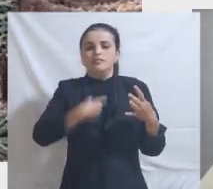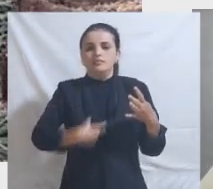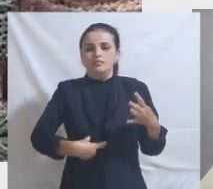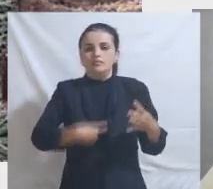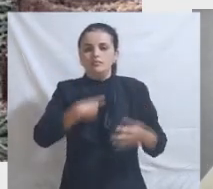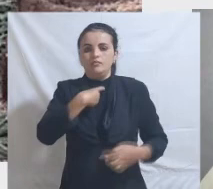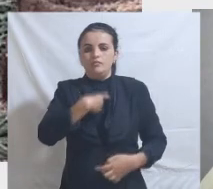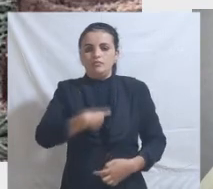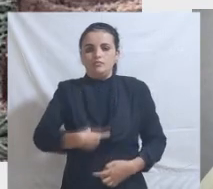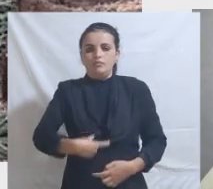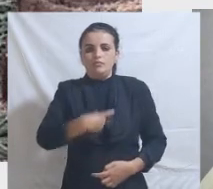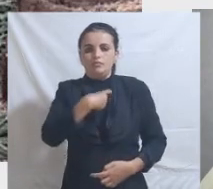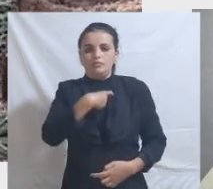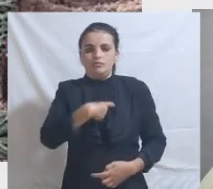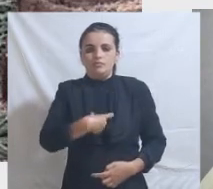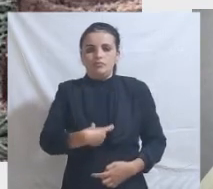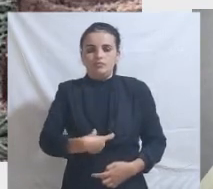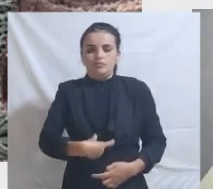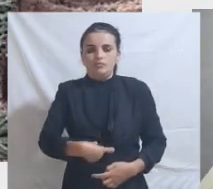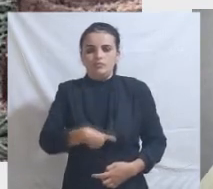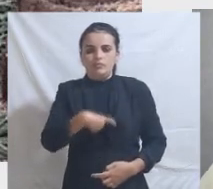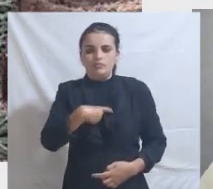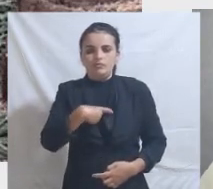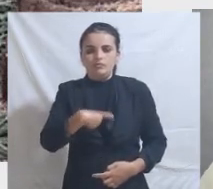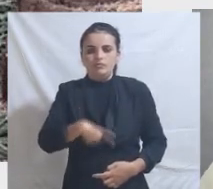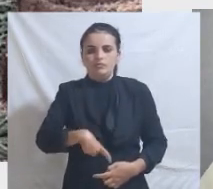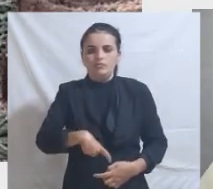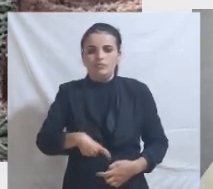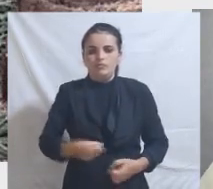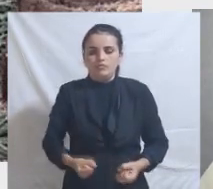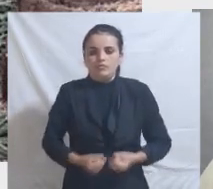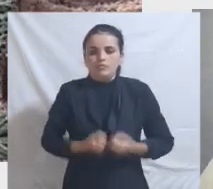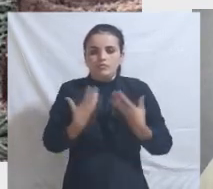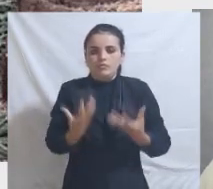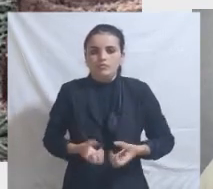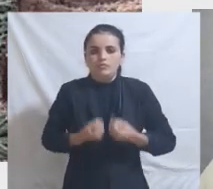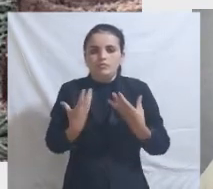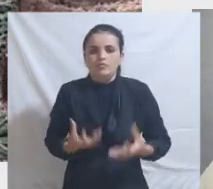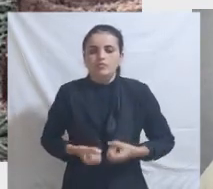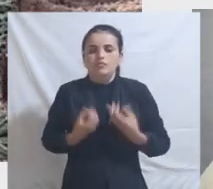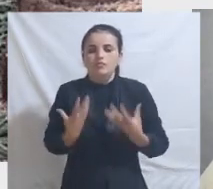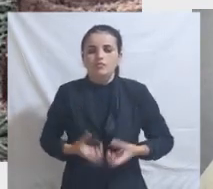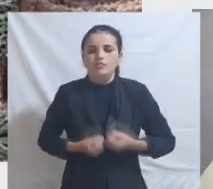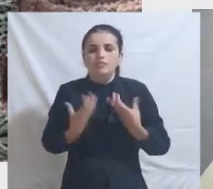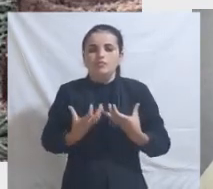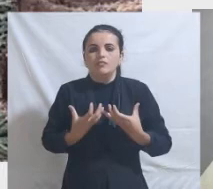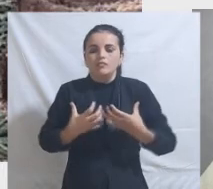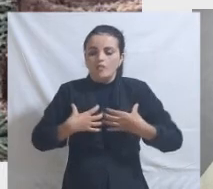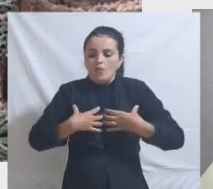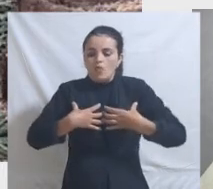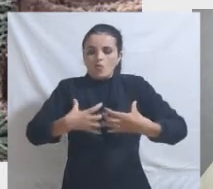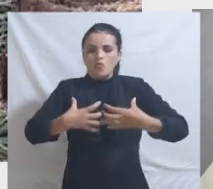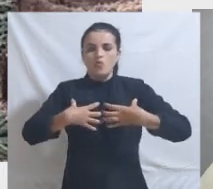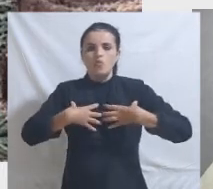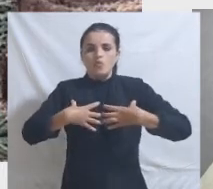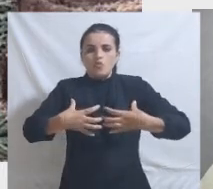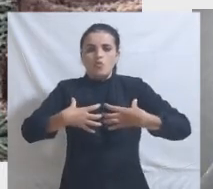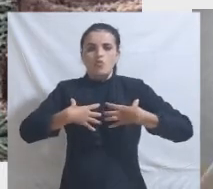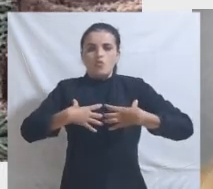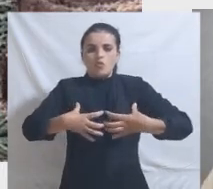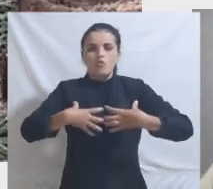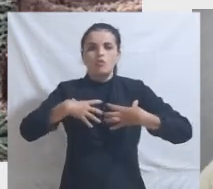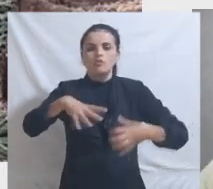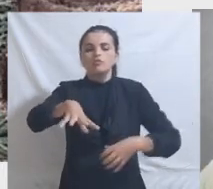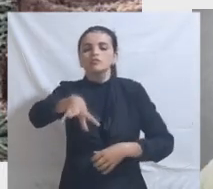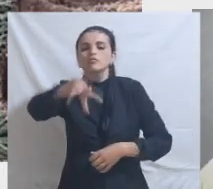cartilaginosos, então ó, são vários anéisinhos que tem aqui, e esses anéis eles são cartilaginosos. O que é isso? Então, essas cartilagens elas